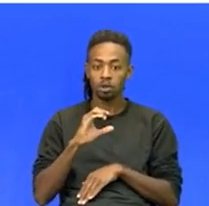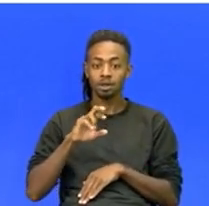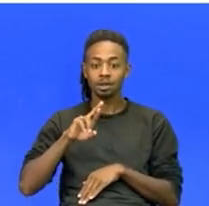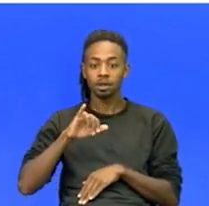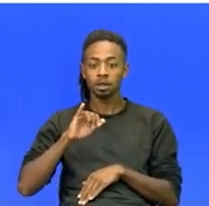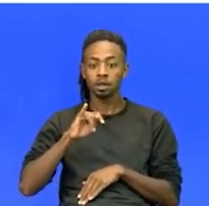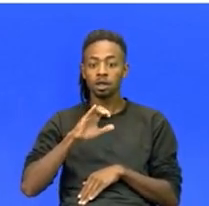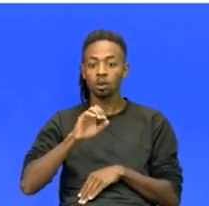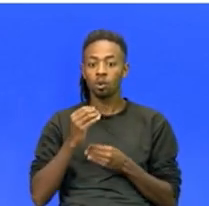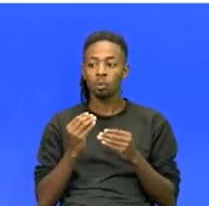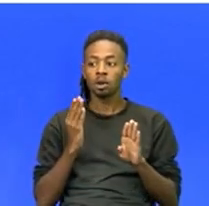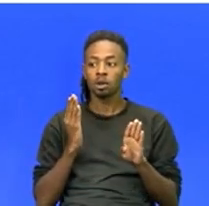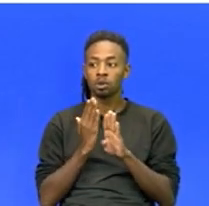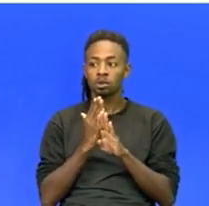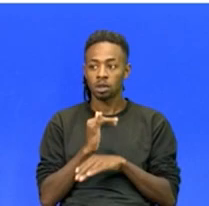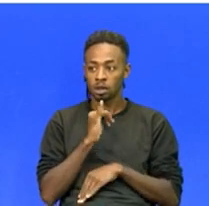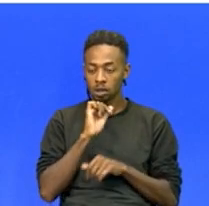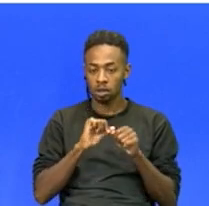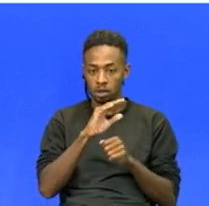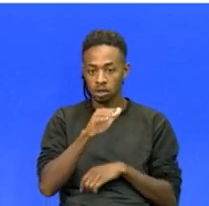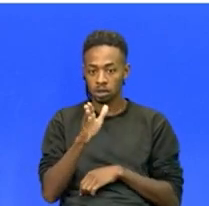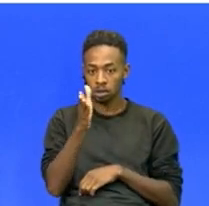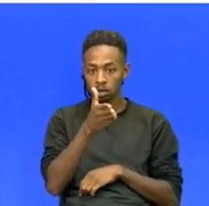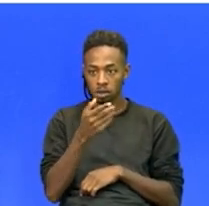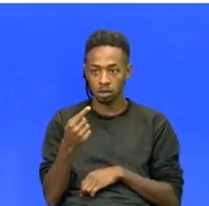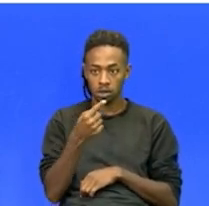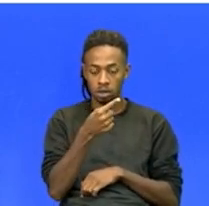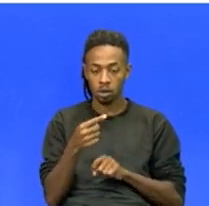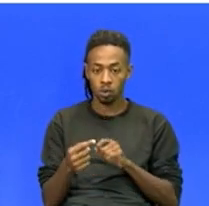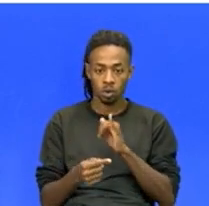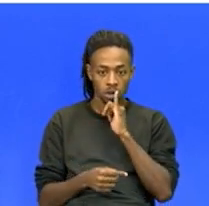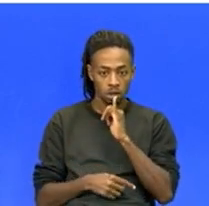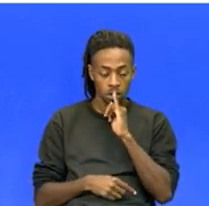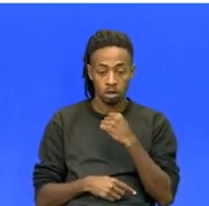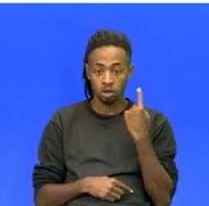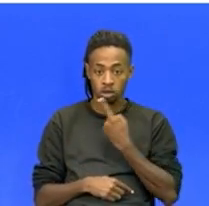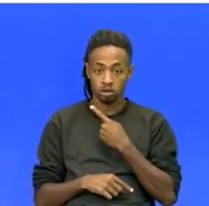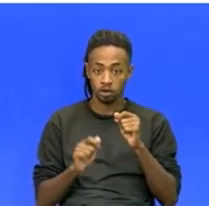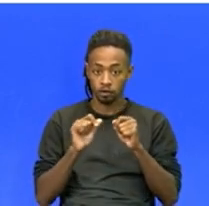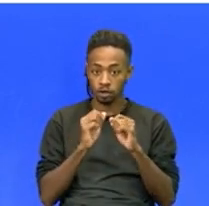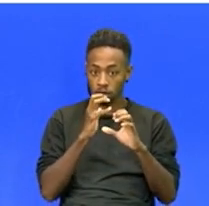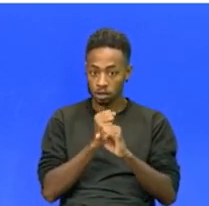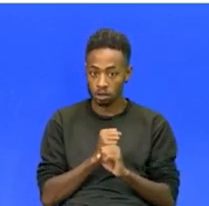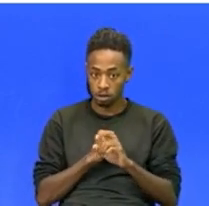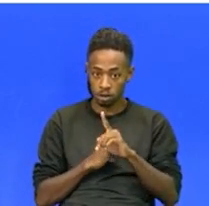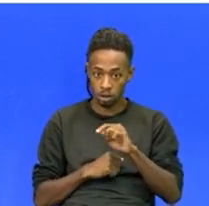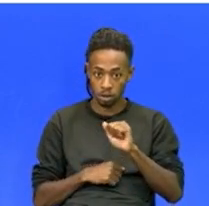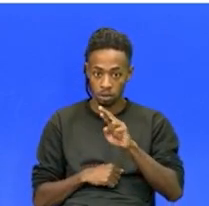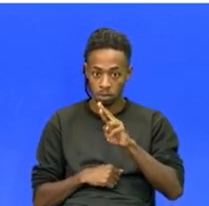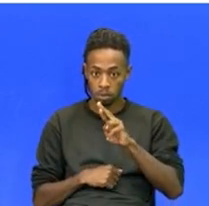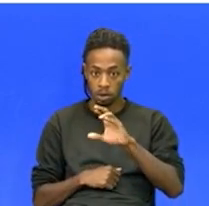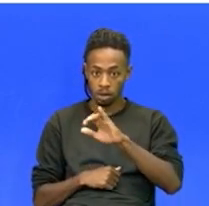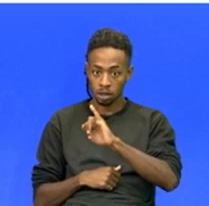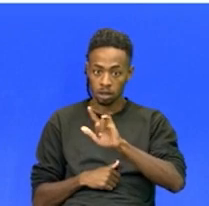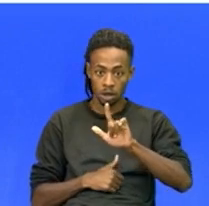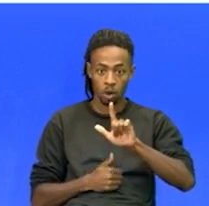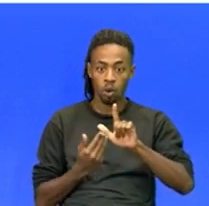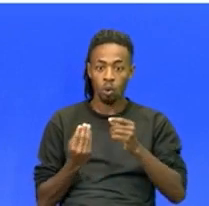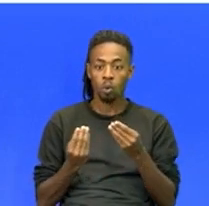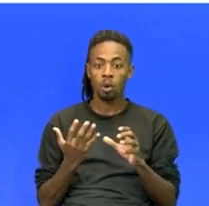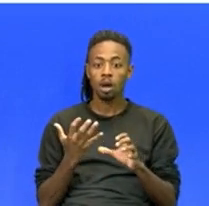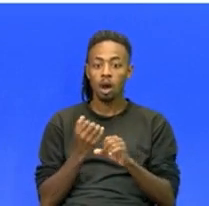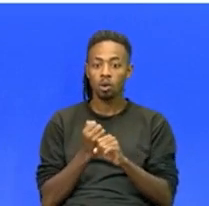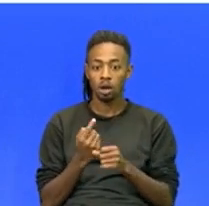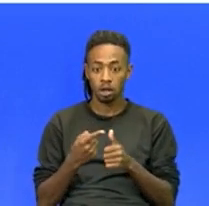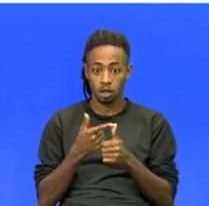função? Encontrar os pontos que anulam as derivadas parciais, ou seja, devemos fazer a derivada parcial. Como que calcula a derivada parcial?